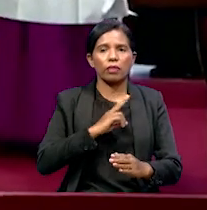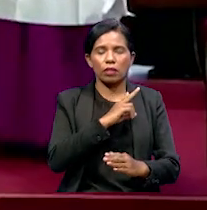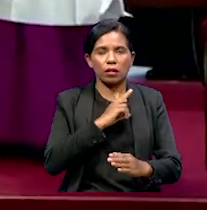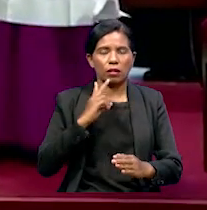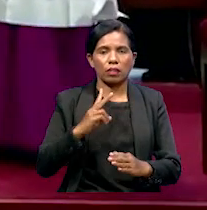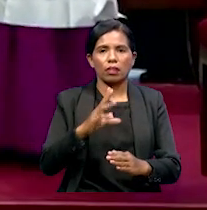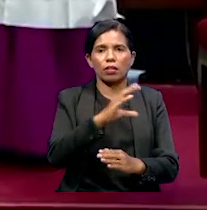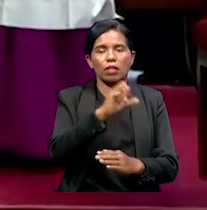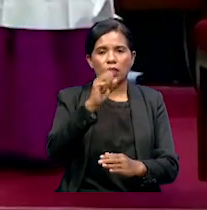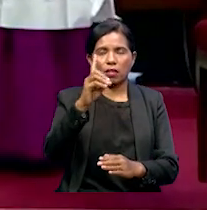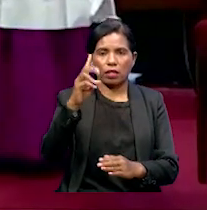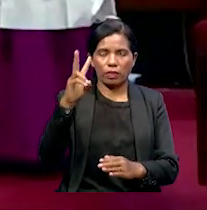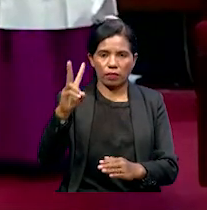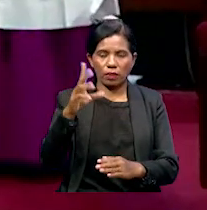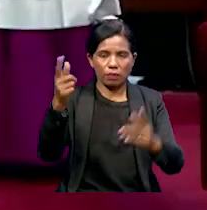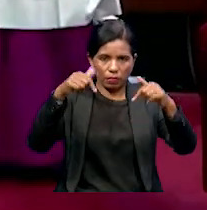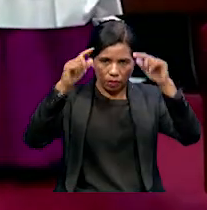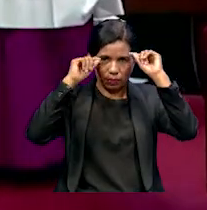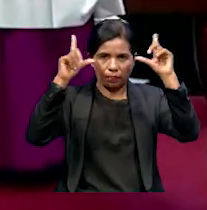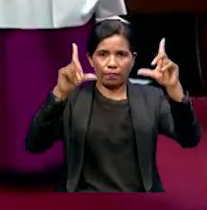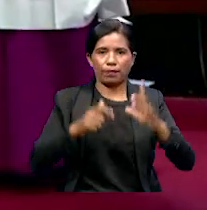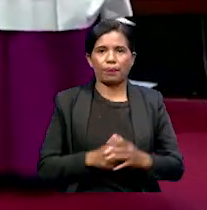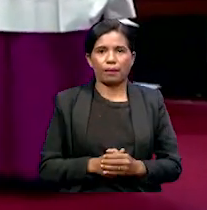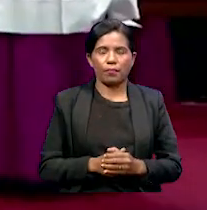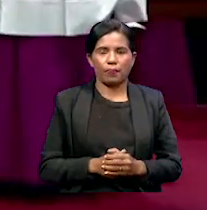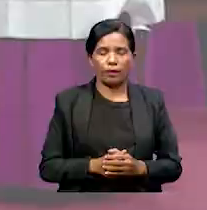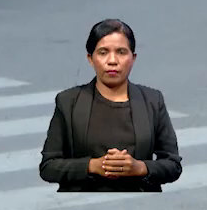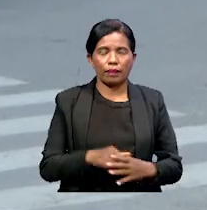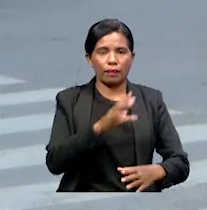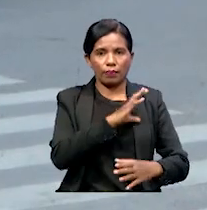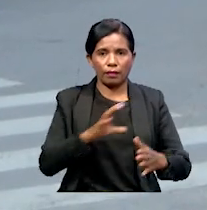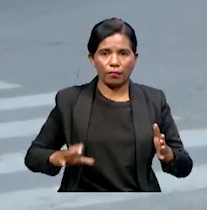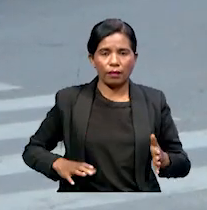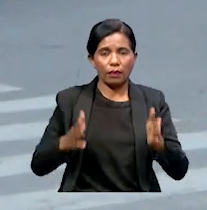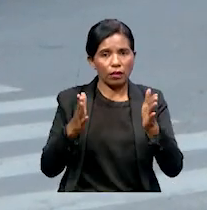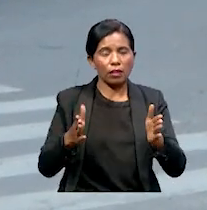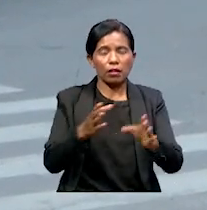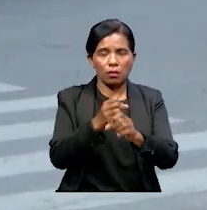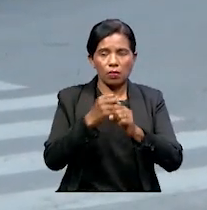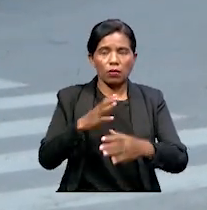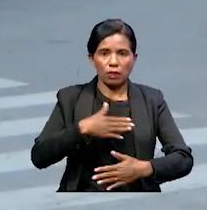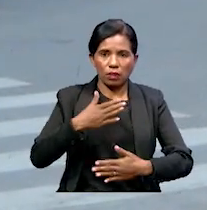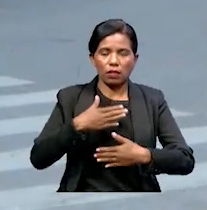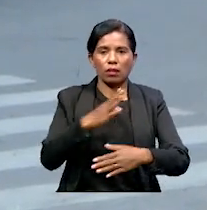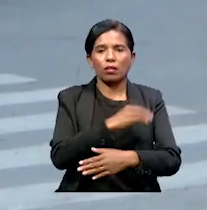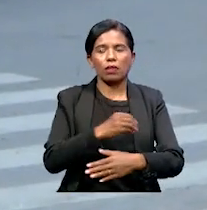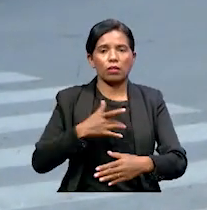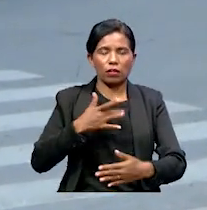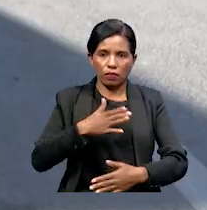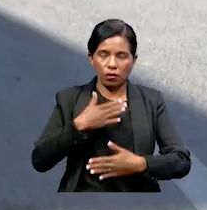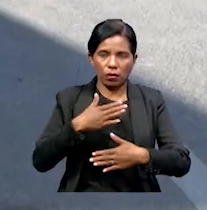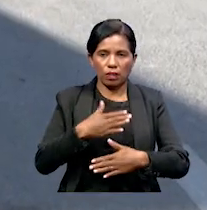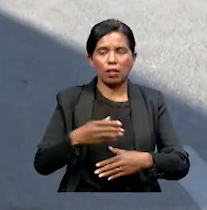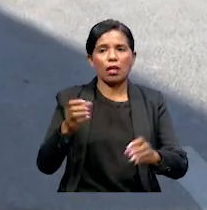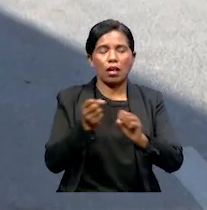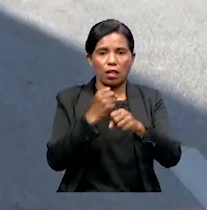da Silva SDB, fila ricas, mai Timor-Leste. Sarani Sira sim ho contente no orgulho, tamba Dom Virgílio marca história fom